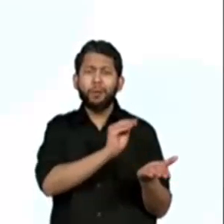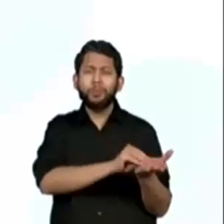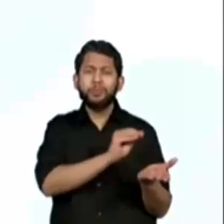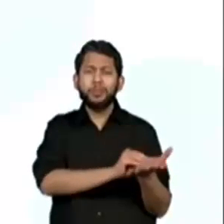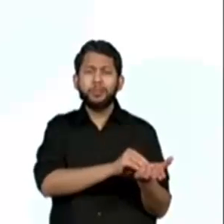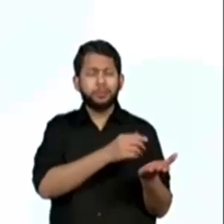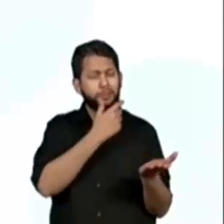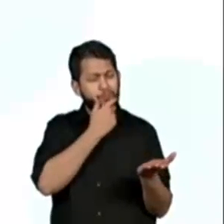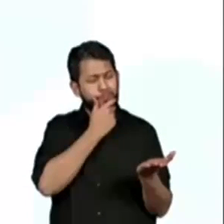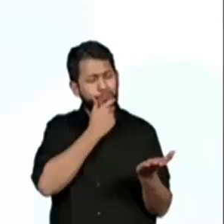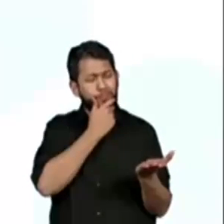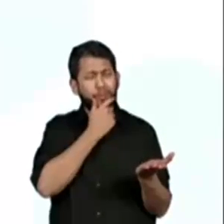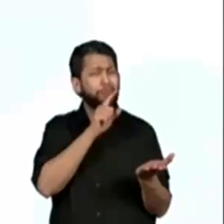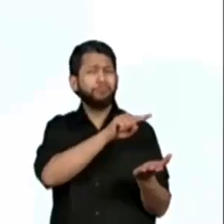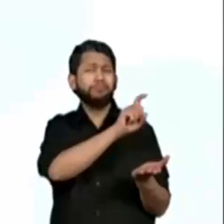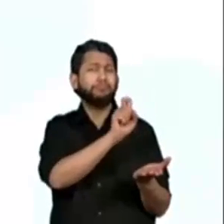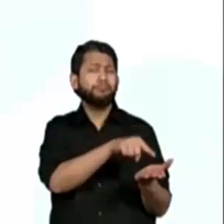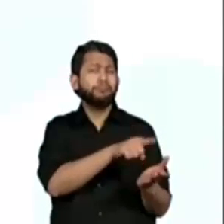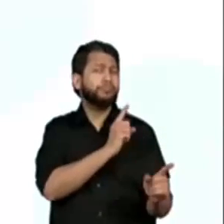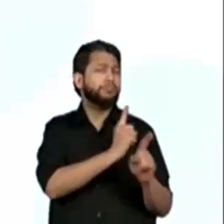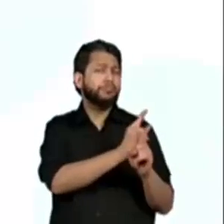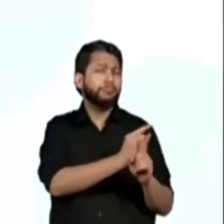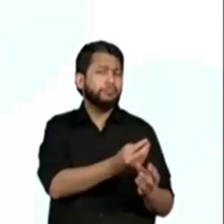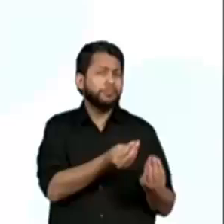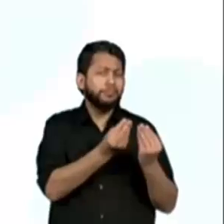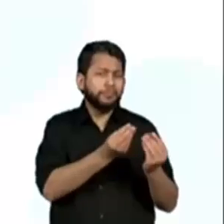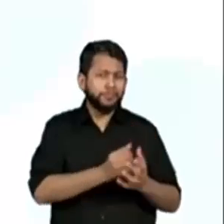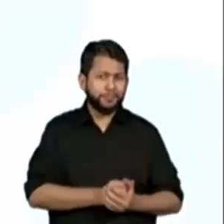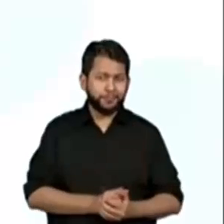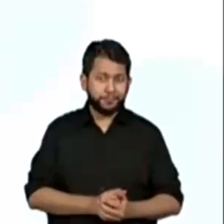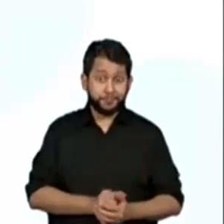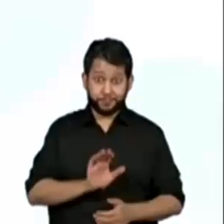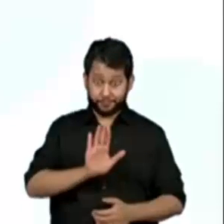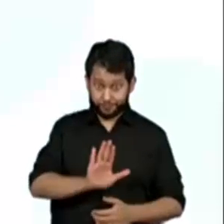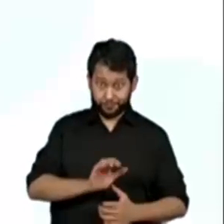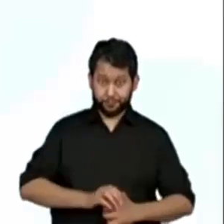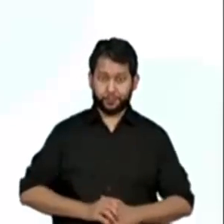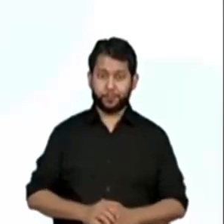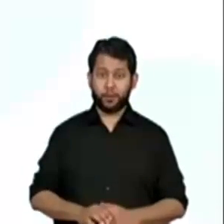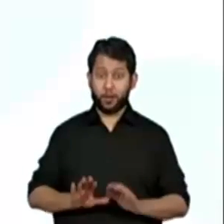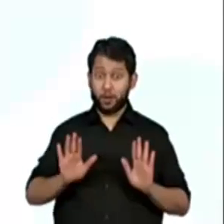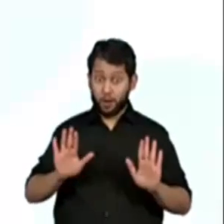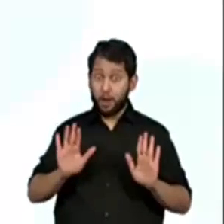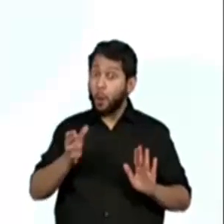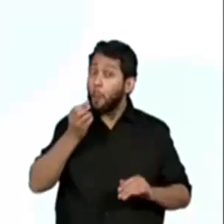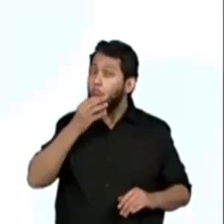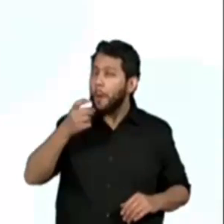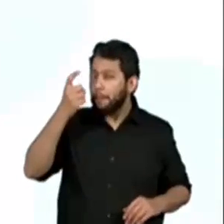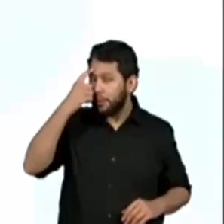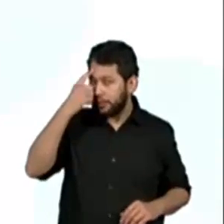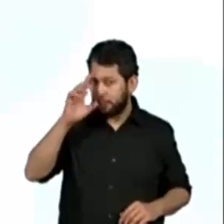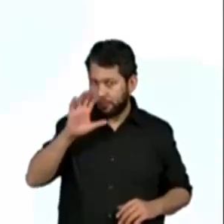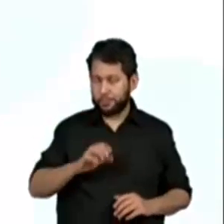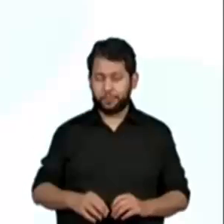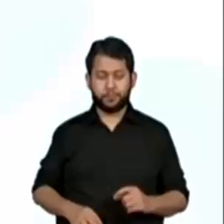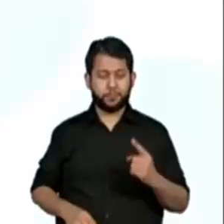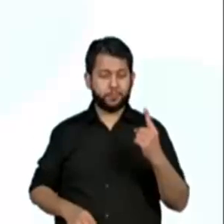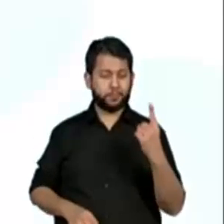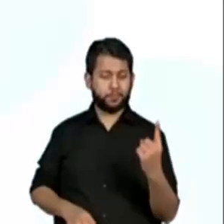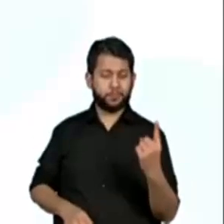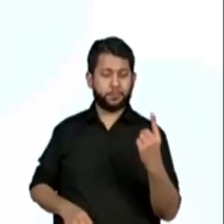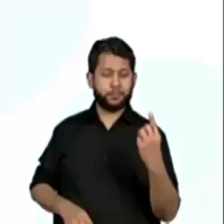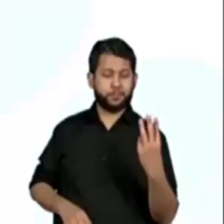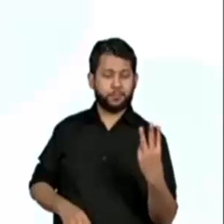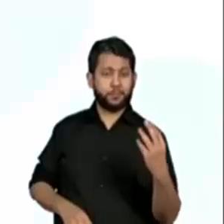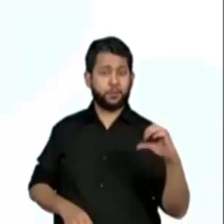hein, pessoal? Vou dar uma dica. Eu vou pegar esse meu resultado aqui, esse 139, e eu